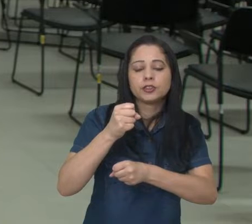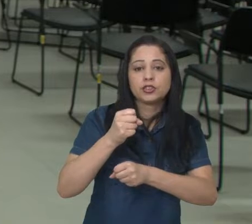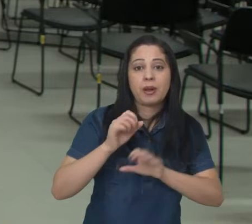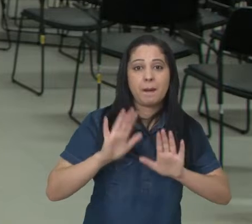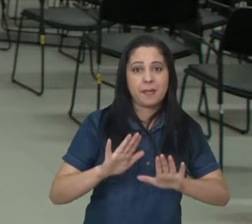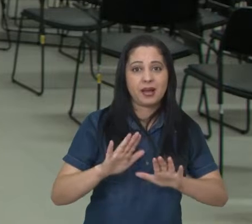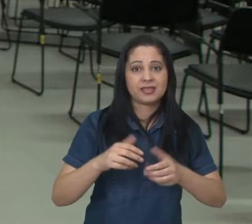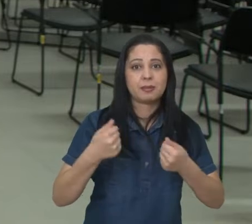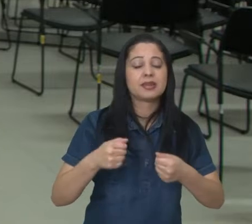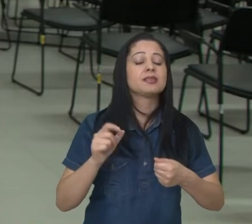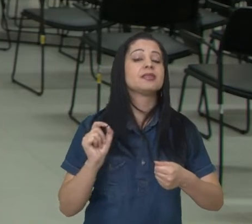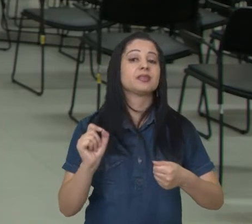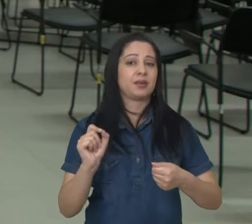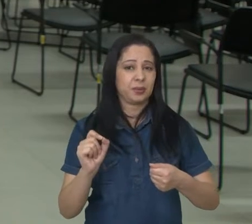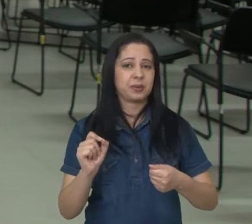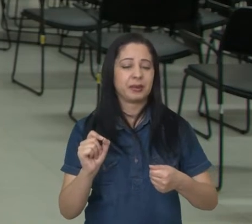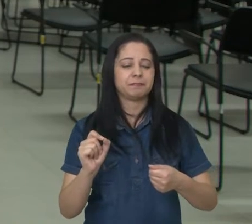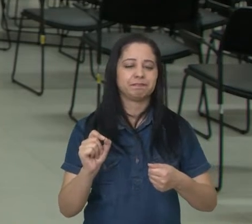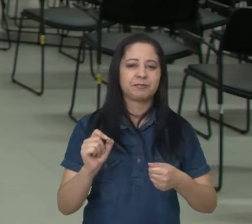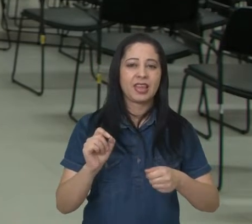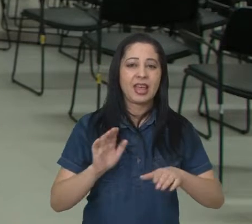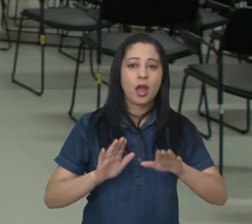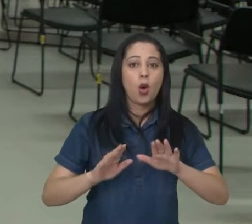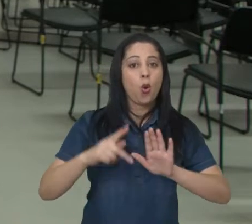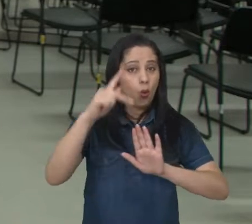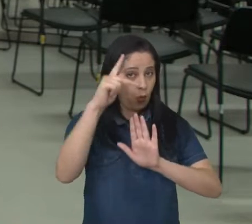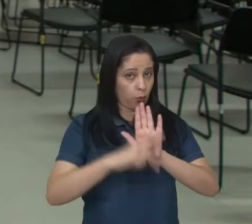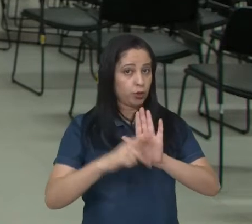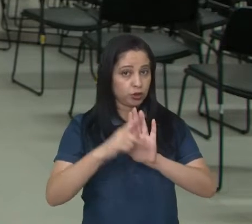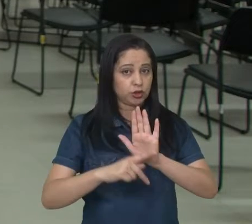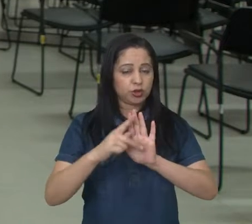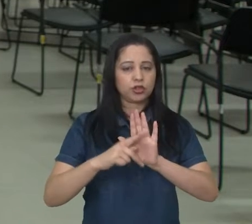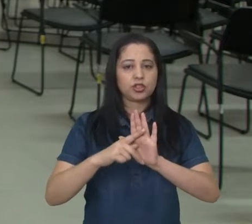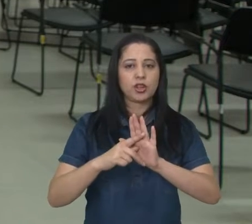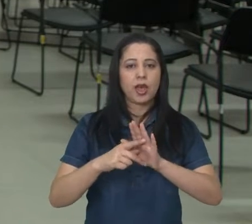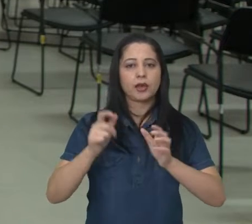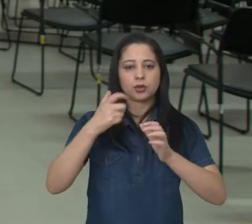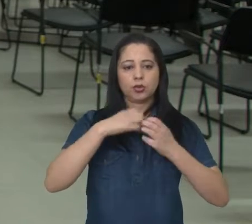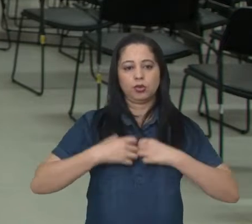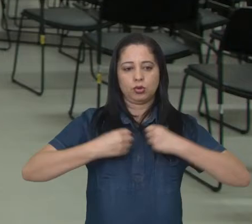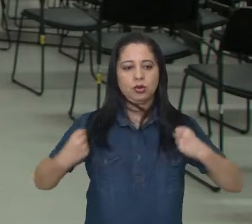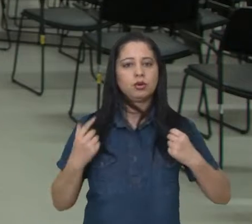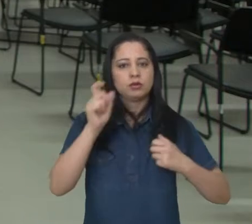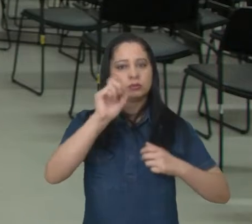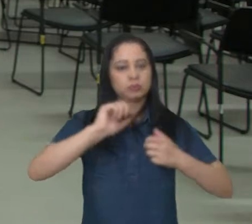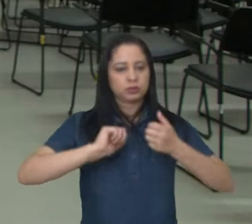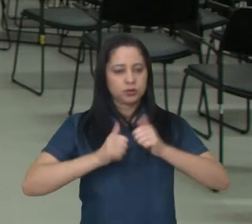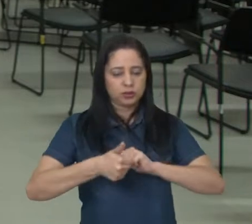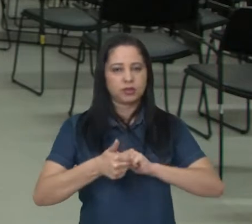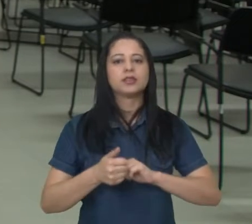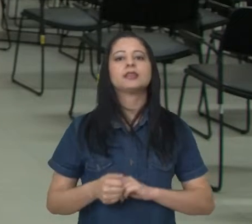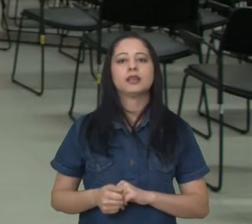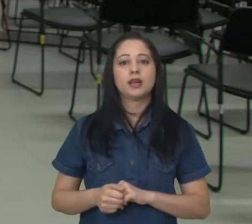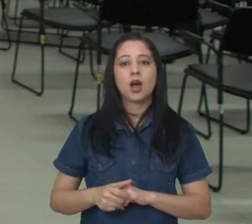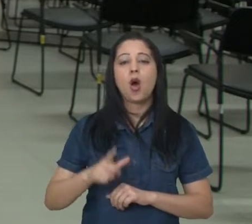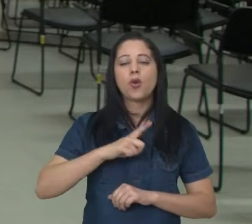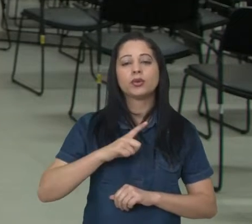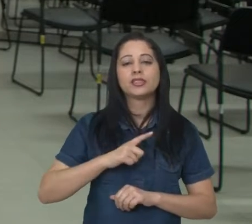chegar uma idade que precisa de renovação. E através do programa Atleta Cidadão existe já essa